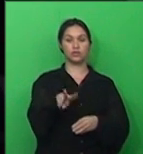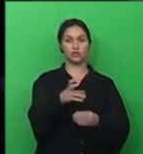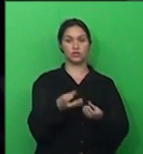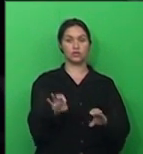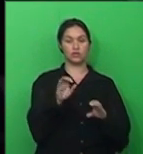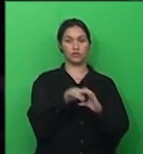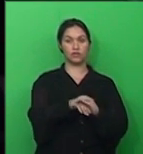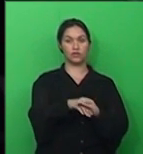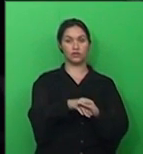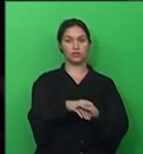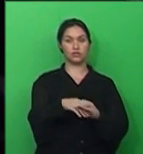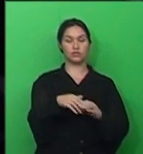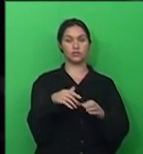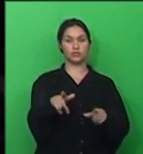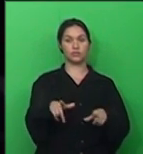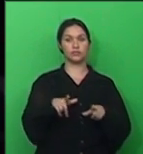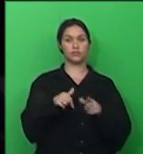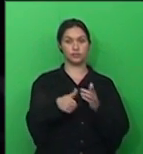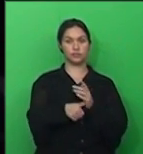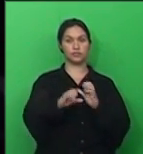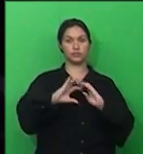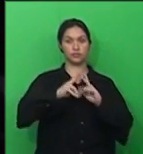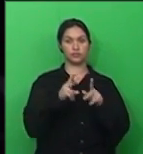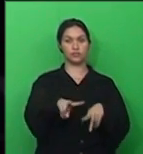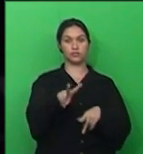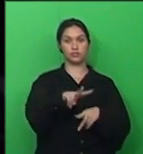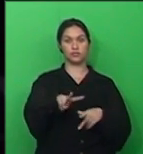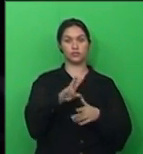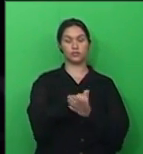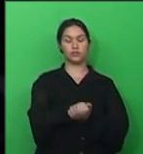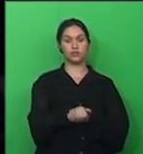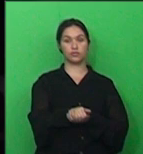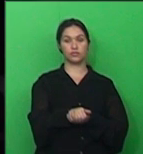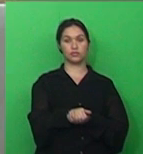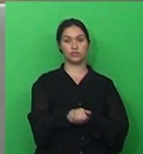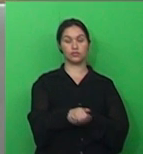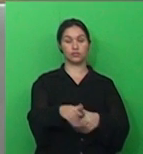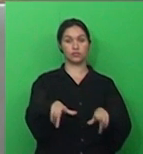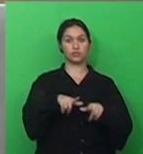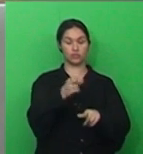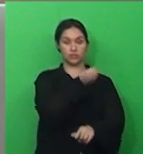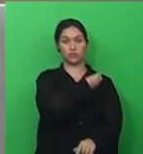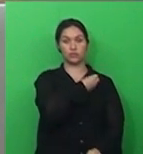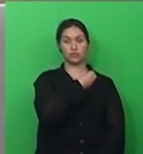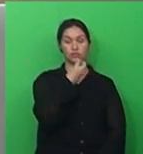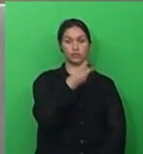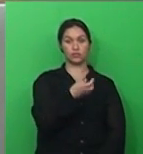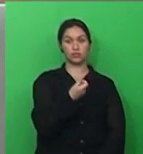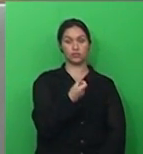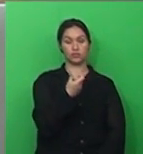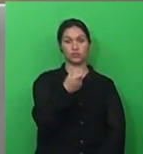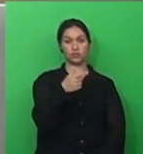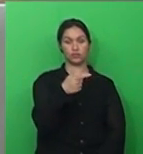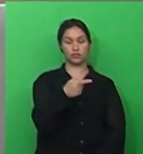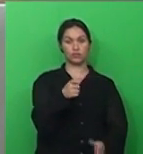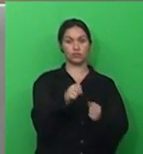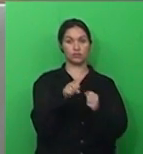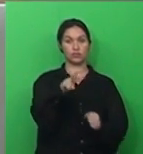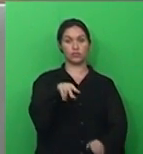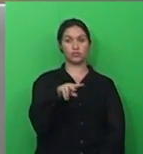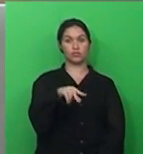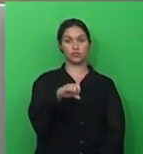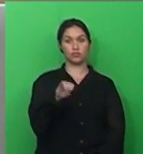manifestam, favorável permaneça como estão. Aprovado por unanimidade. Requerimento 367/17, autoria vereador Júlio